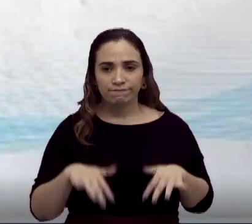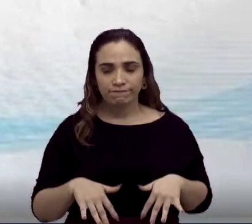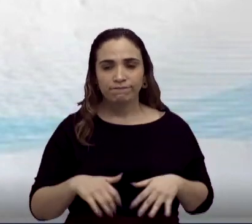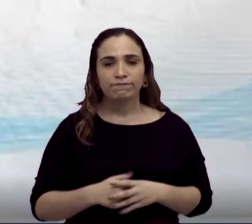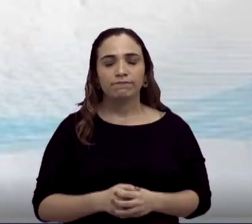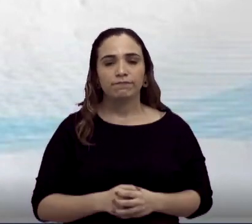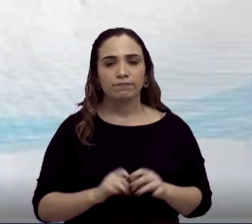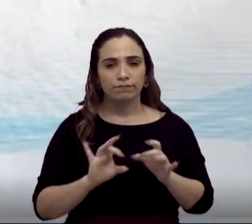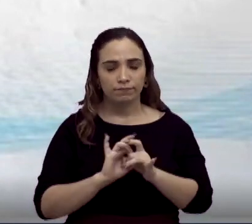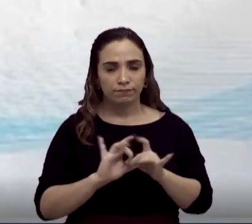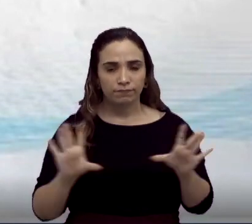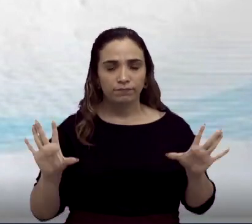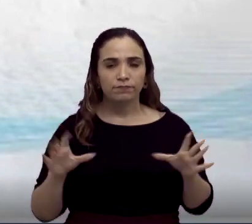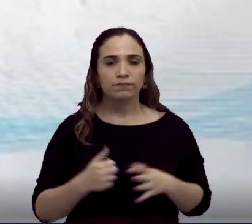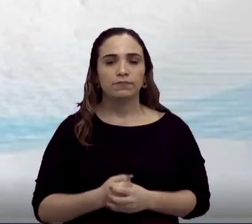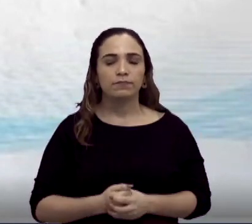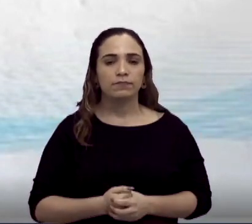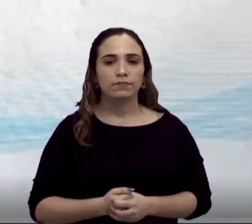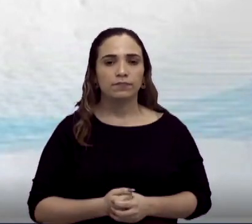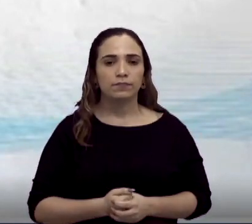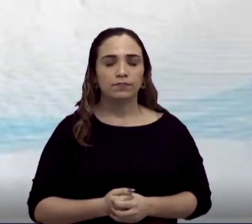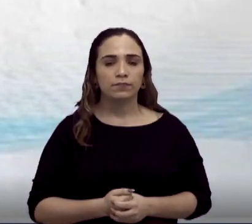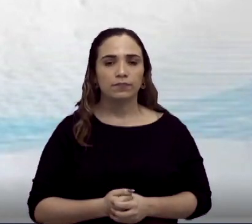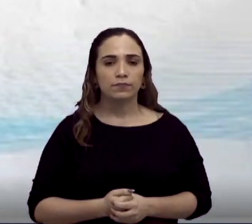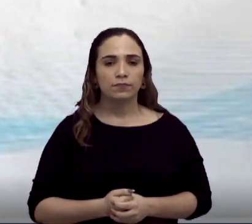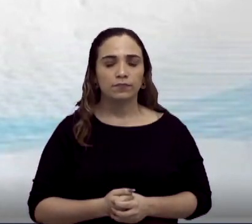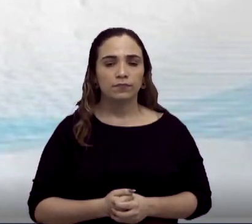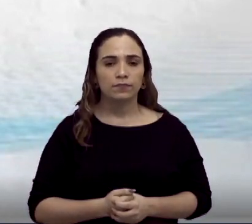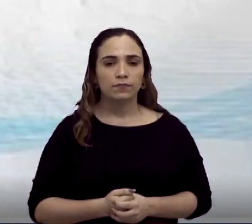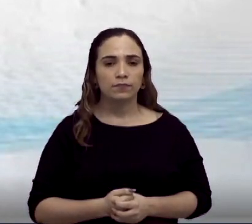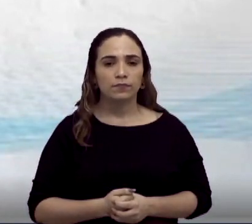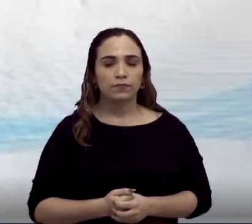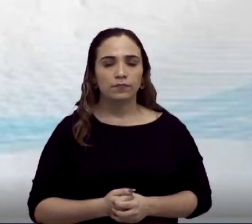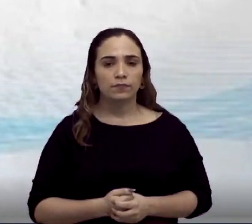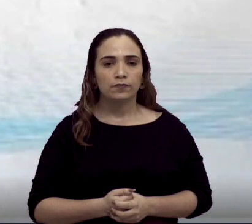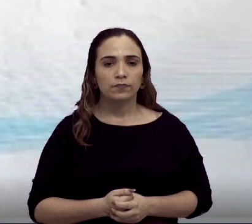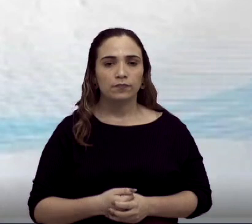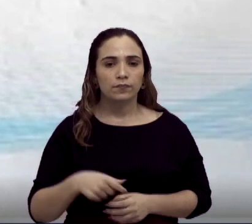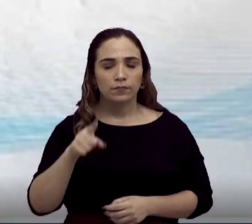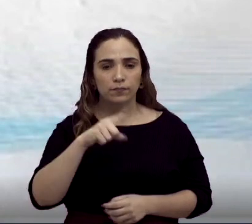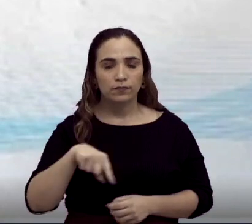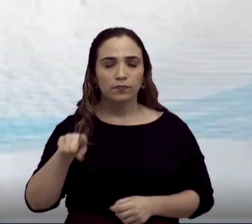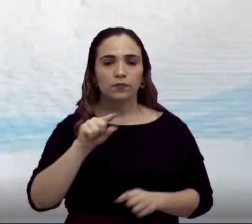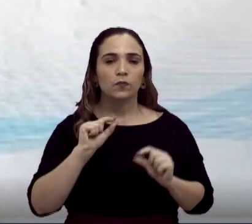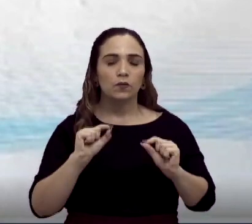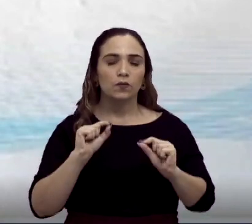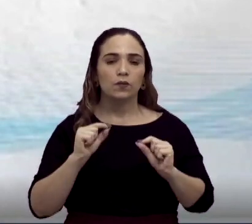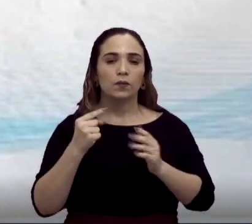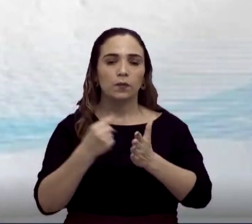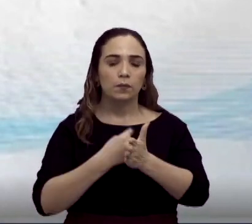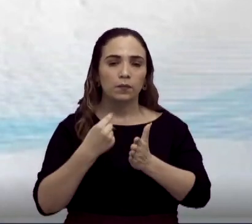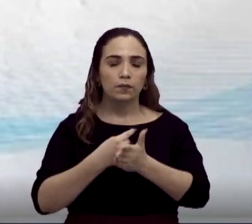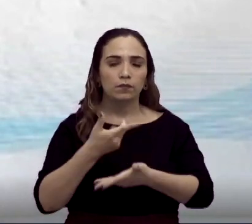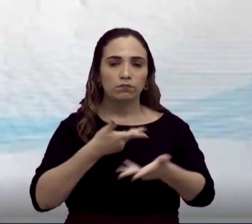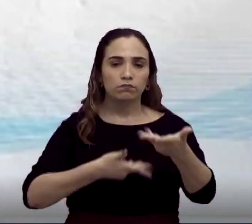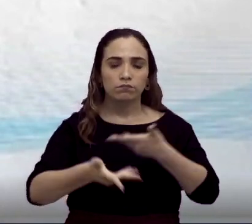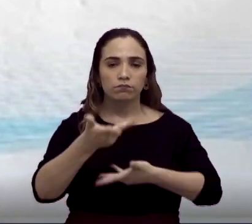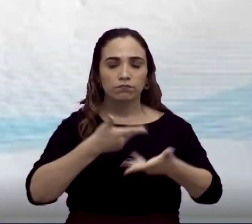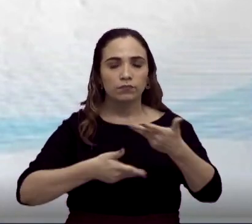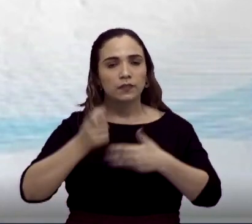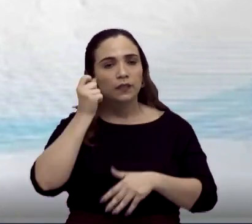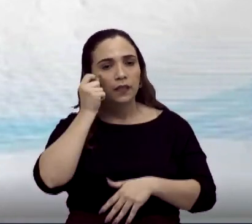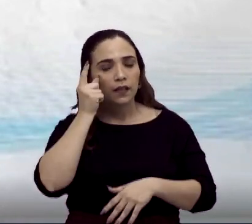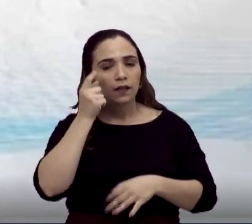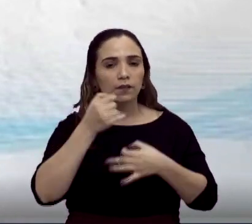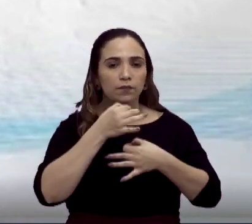Eu me coloco à disposição, né, de vocês, assim, para a gente trocar, assim, tem